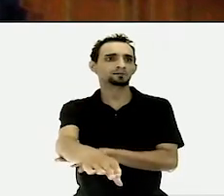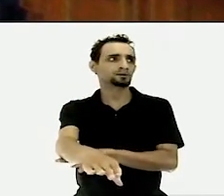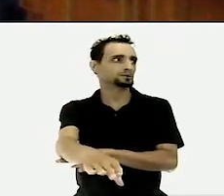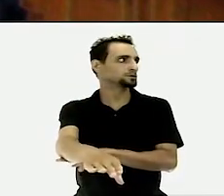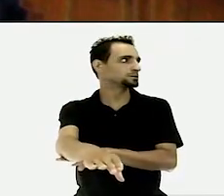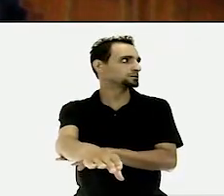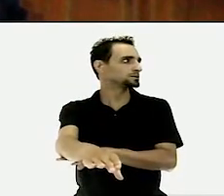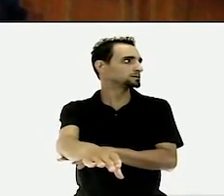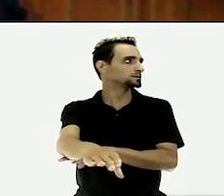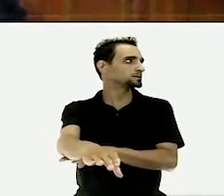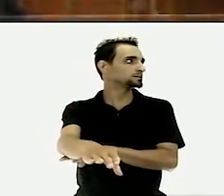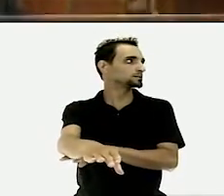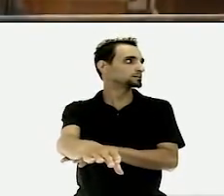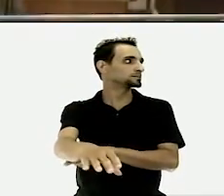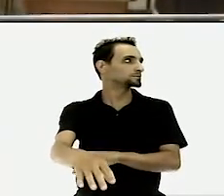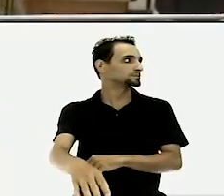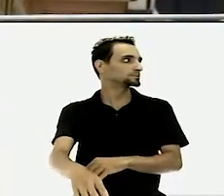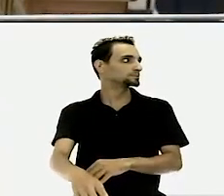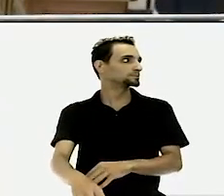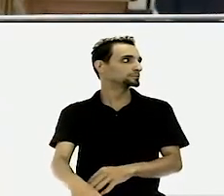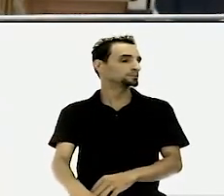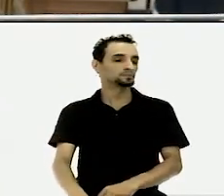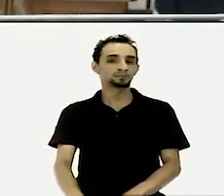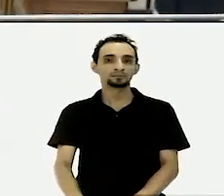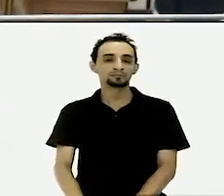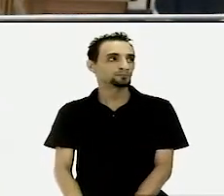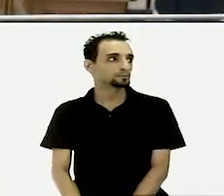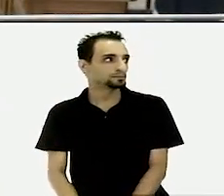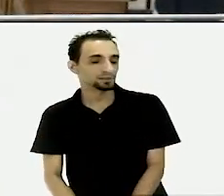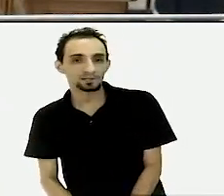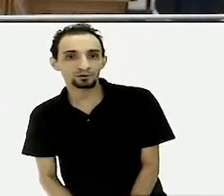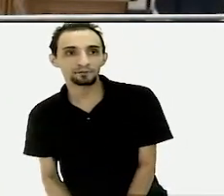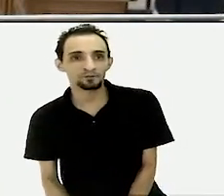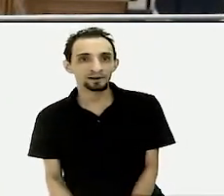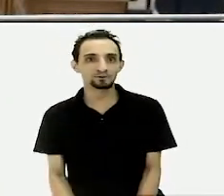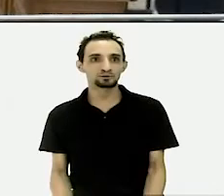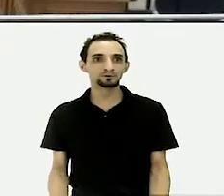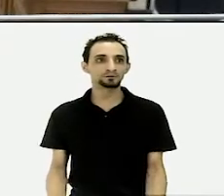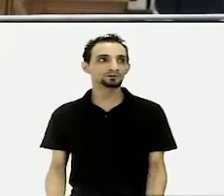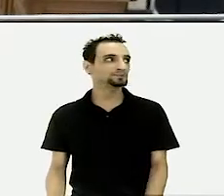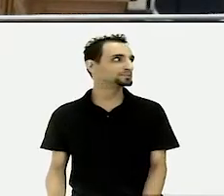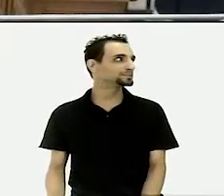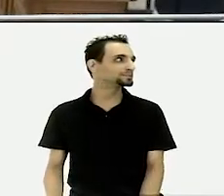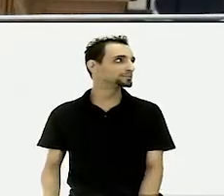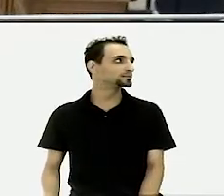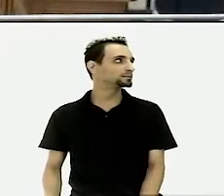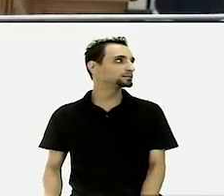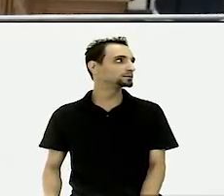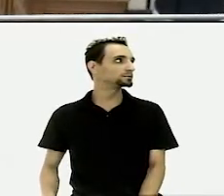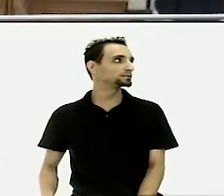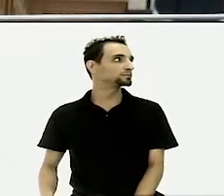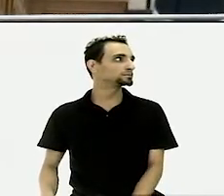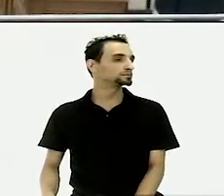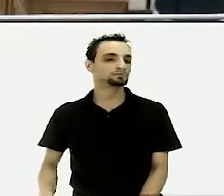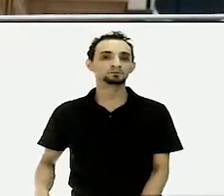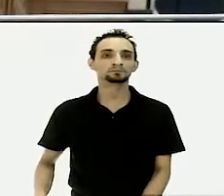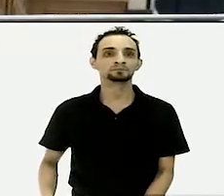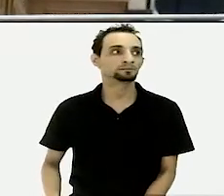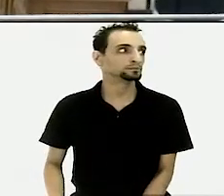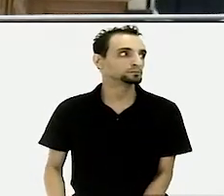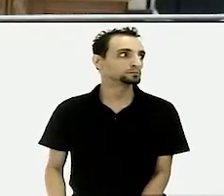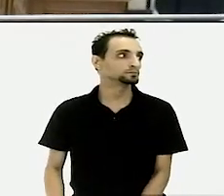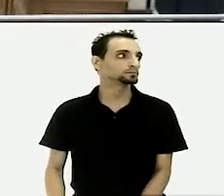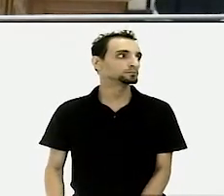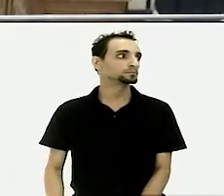várias pessoas que devem estar nessa situação. São várias pessoas que estão com esse problema. Muito obrigado. Então, para finalizar, gostaria de agradecer aos dois